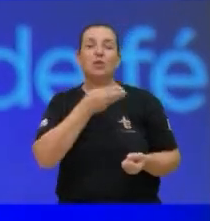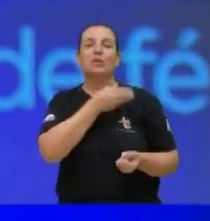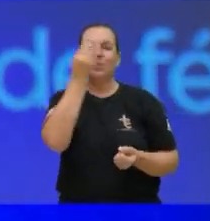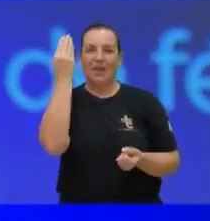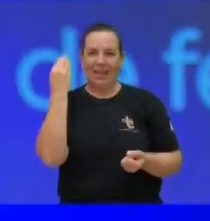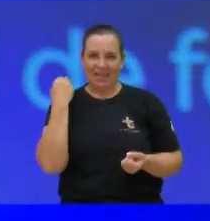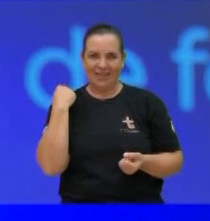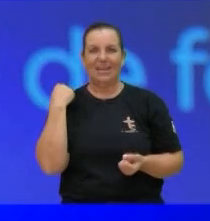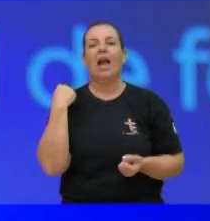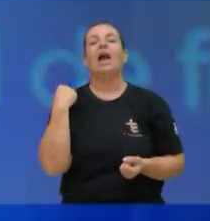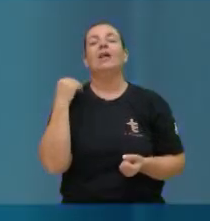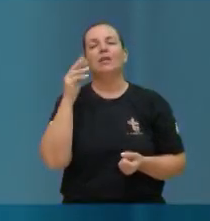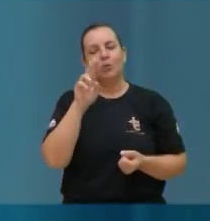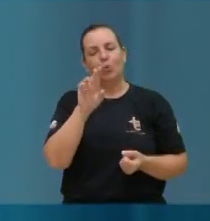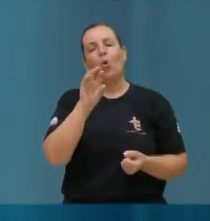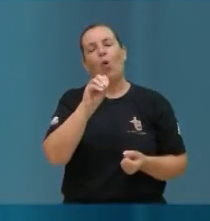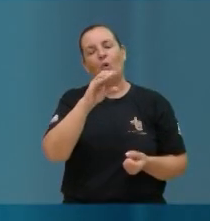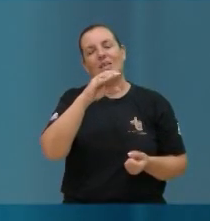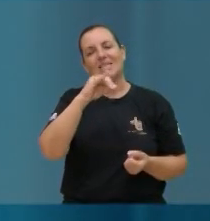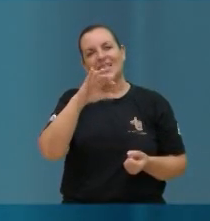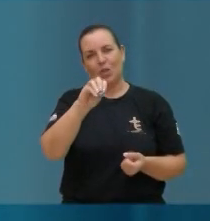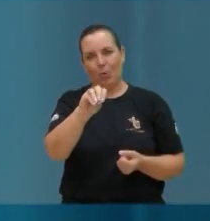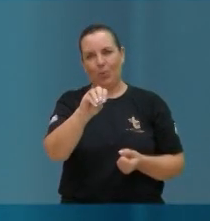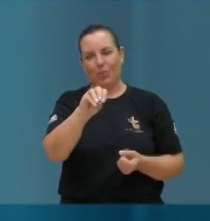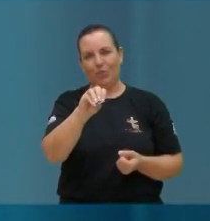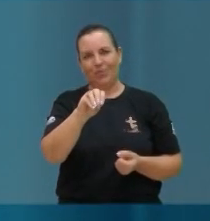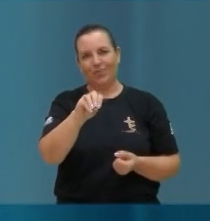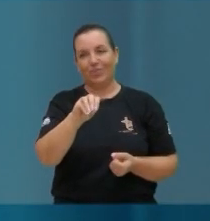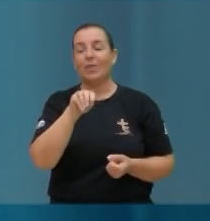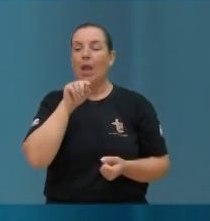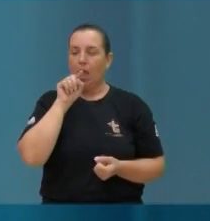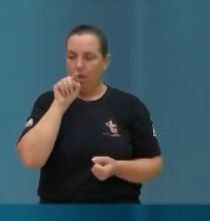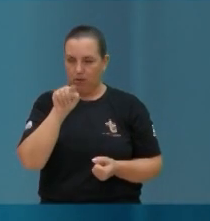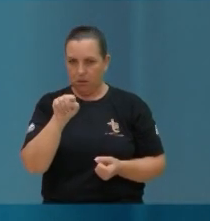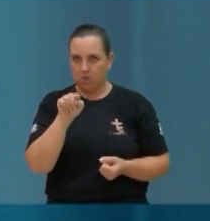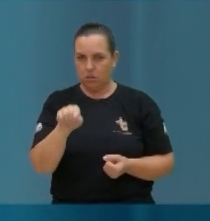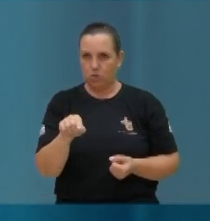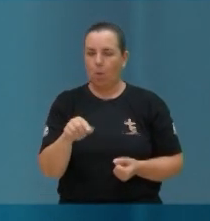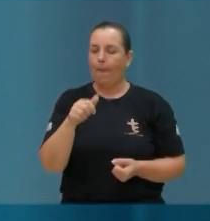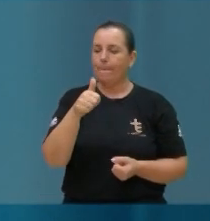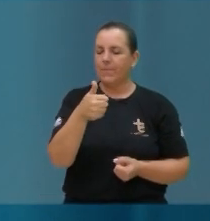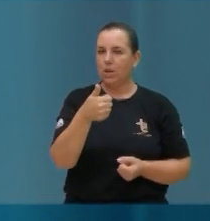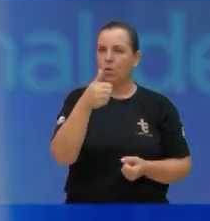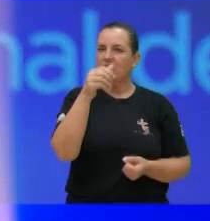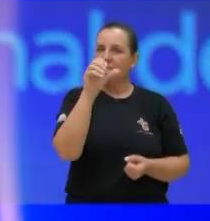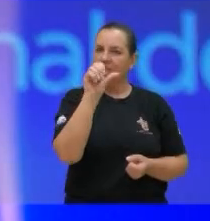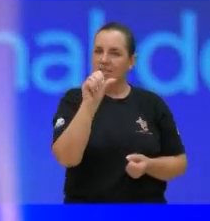do Rocio. Isso, gente, foi em